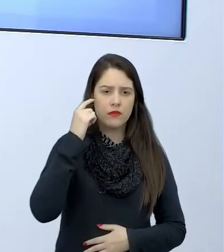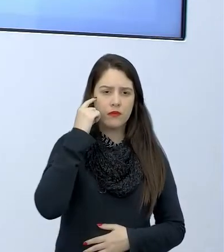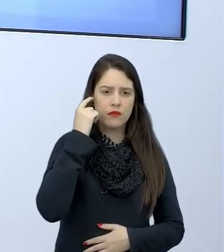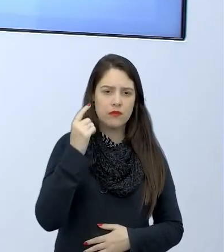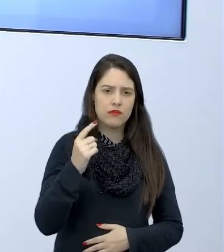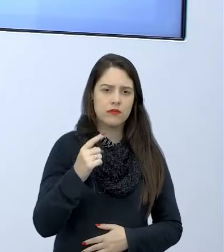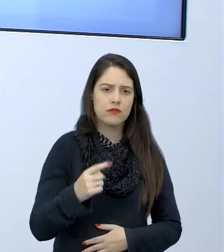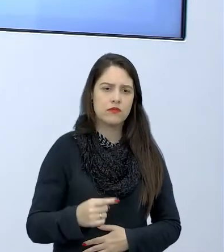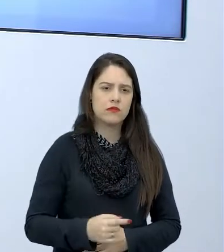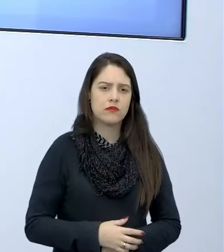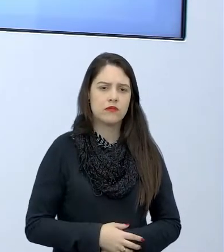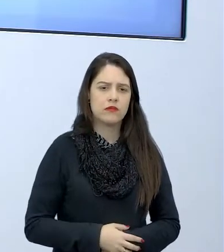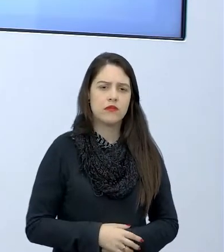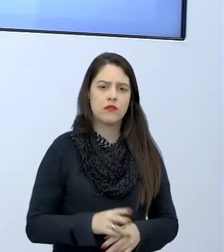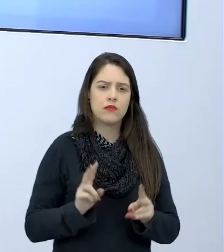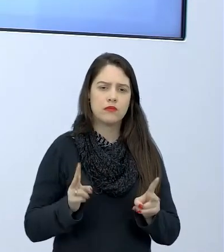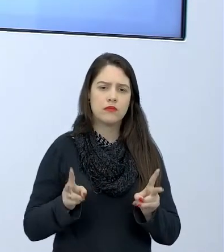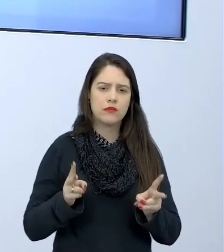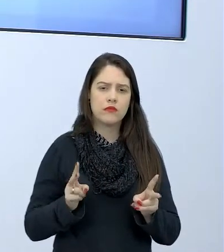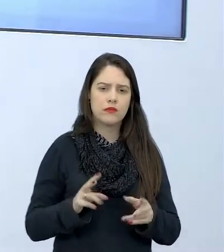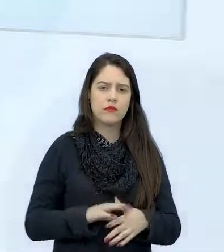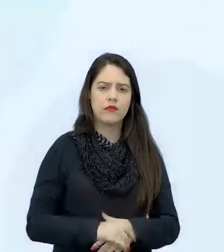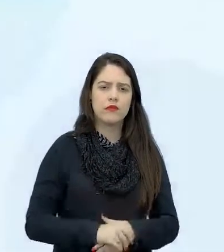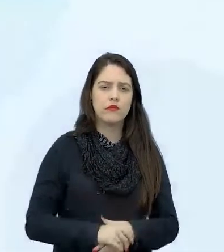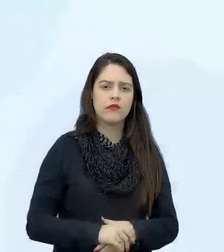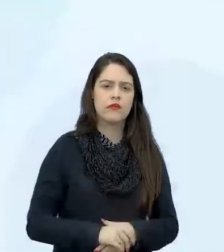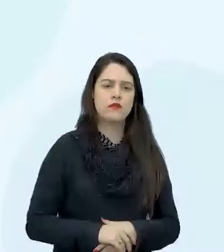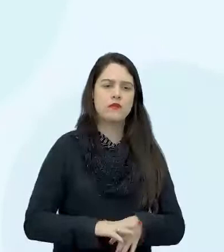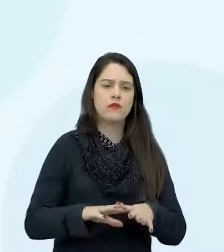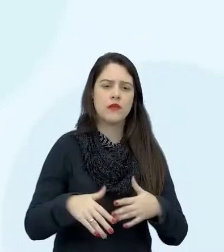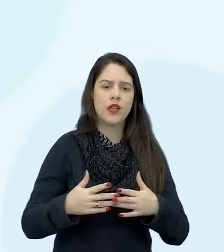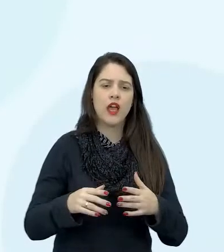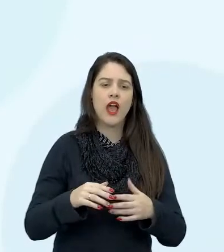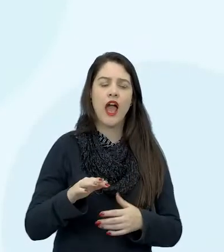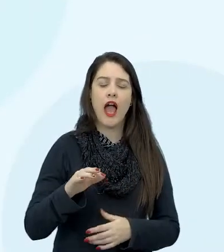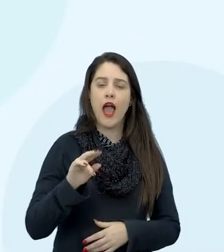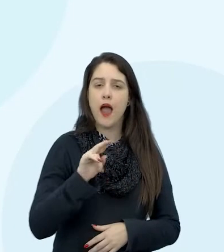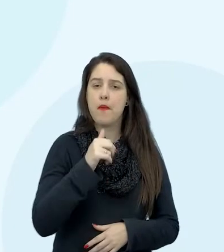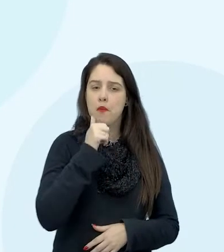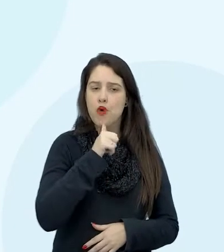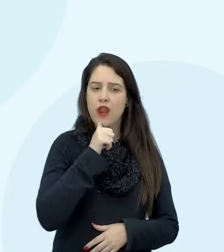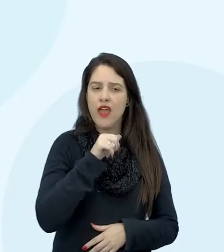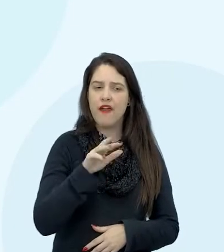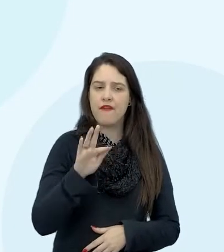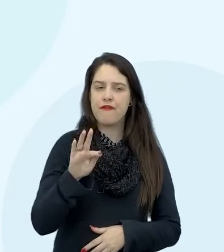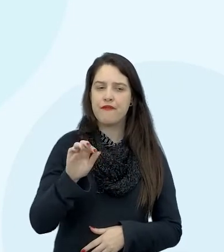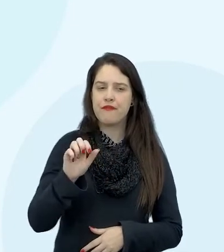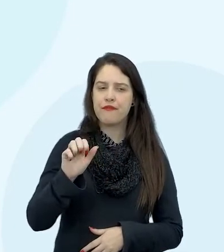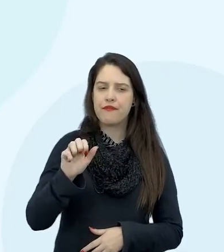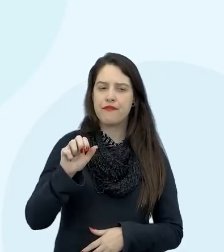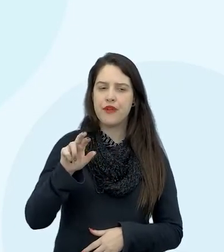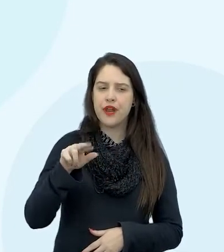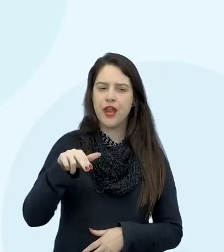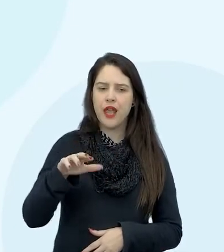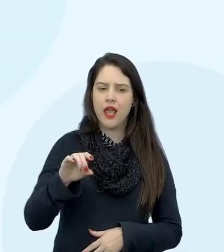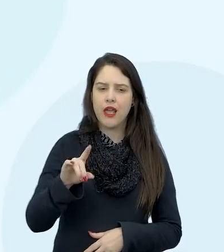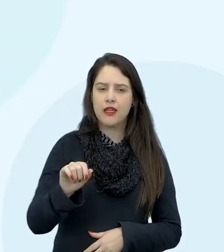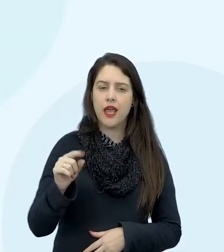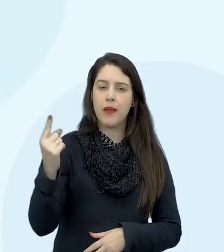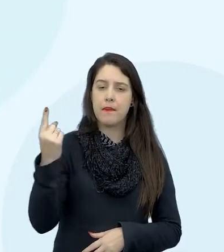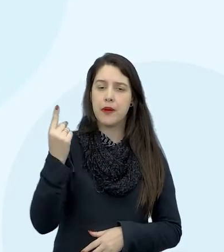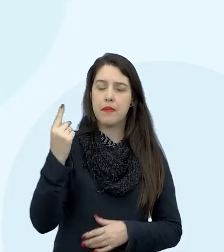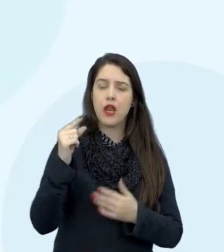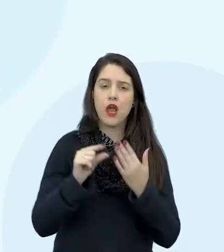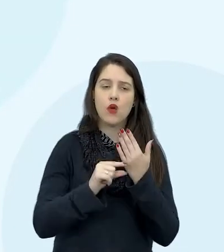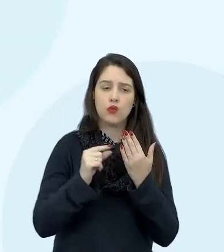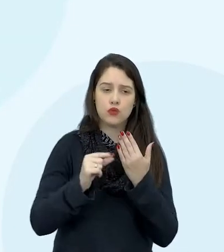pegou é um texto da Fernanda Scagliuzzi, tá? Esse recorte aqui, que é a primeira autora, né, do